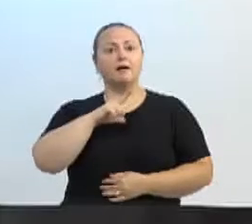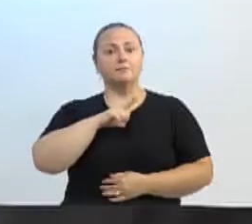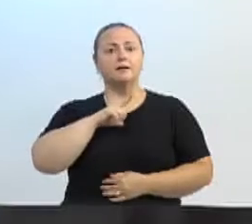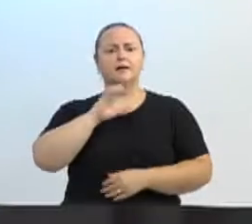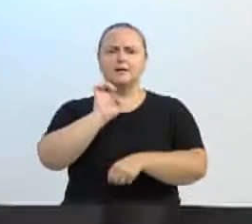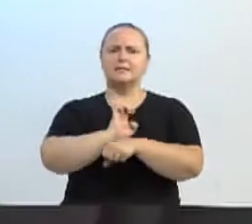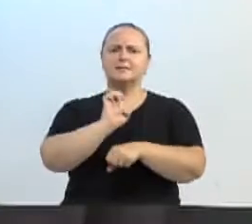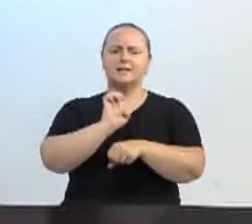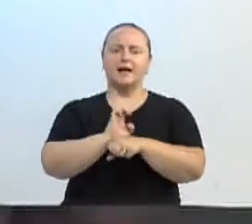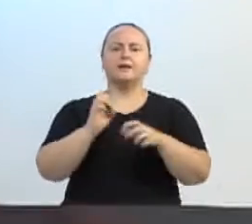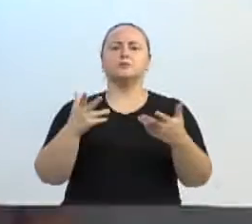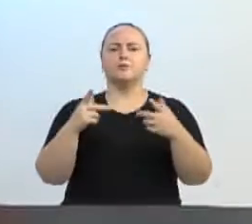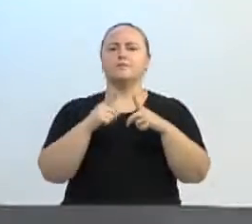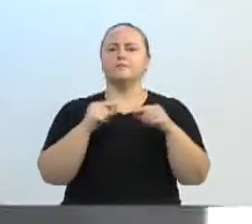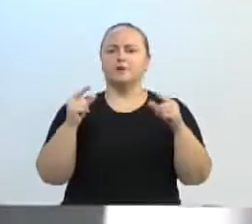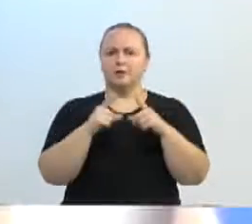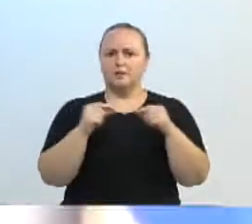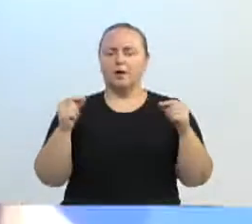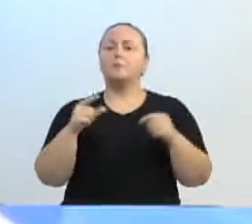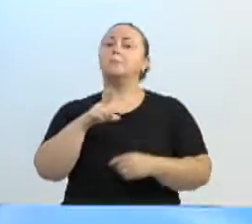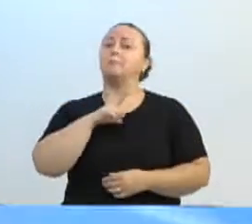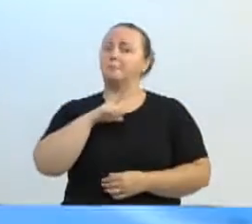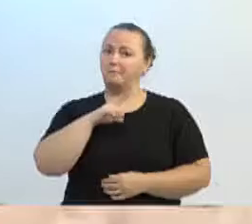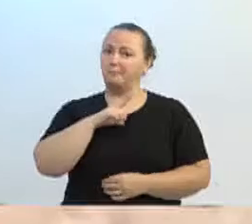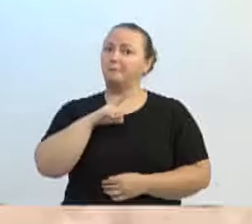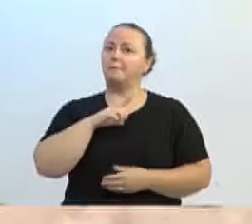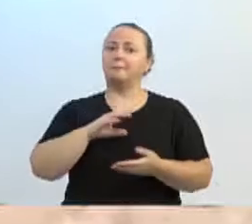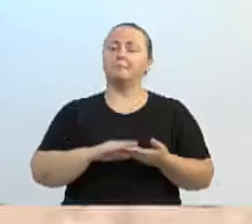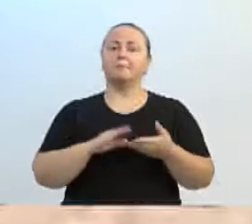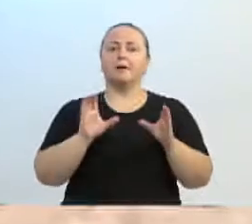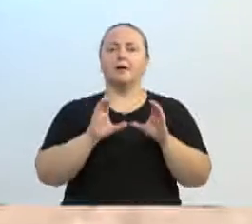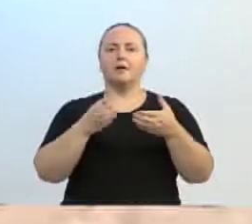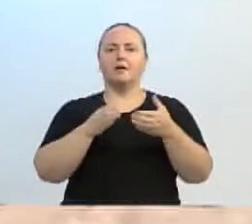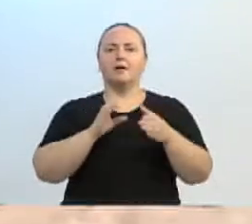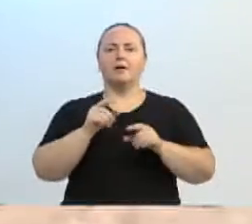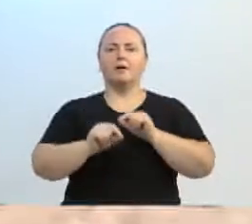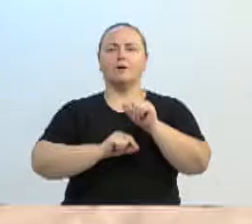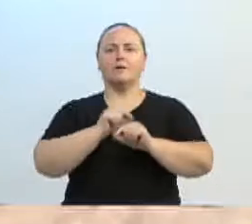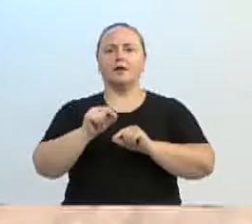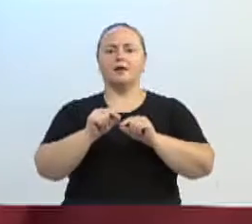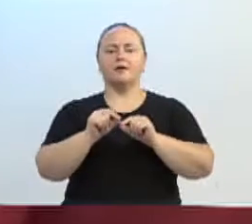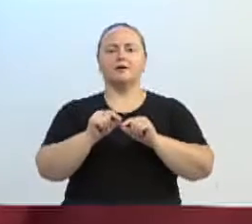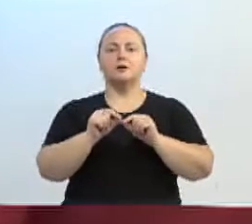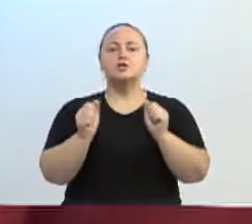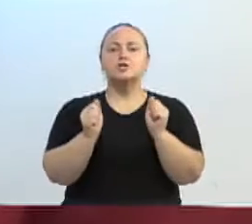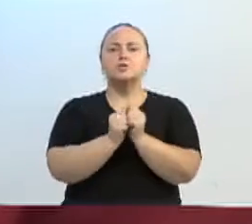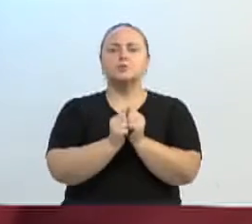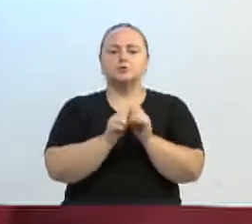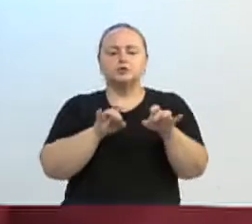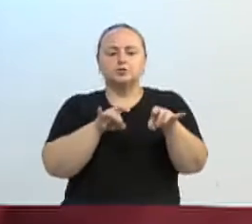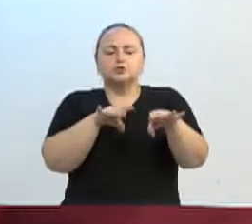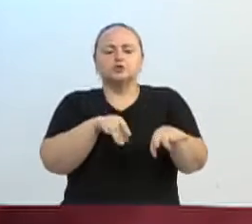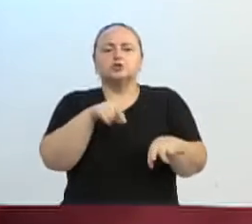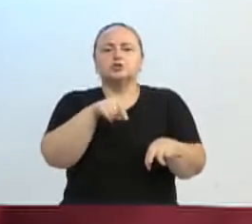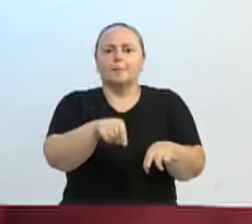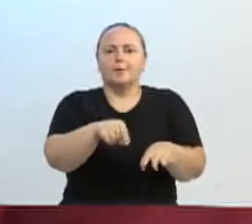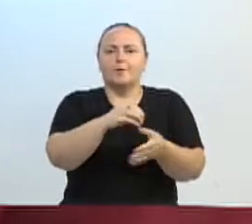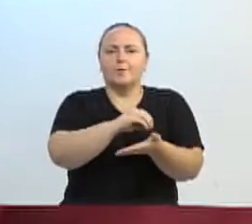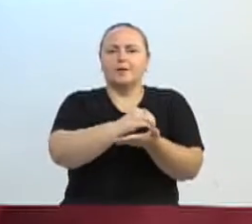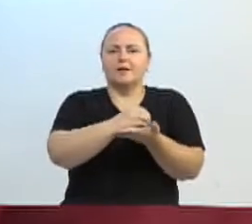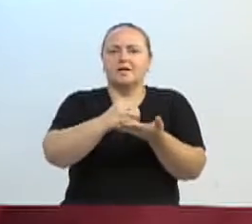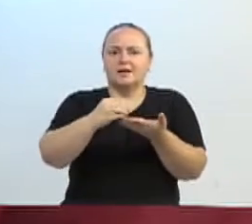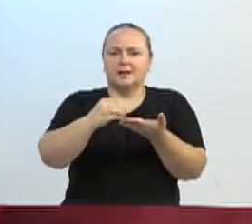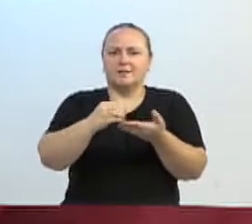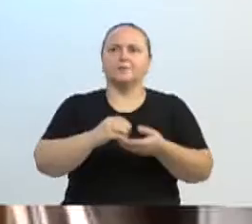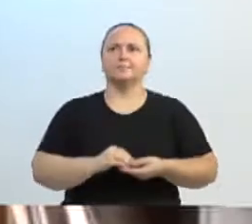e agricultura urbana na gestão comunitária de resíduos orgânicos. Em Florianópolis, um projeto